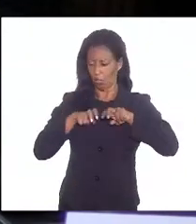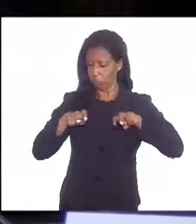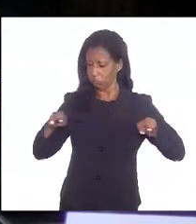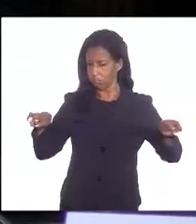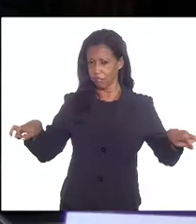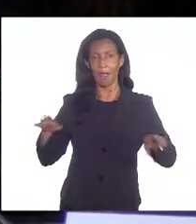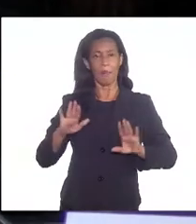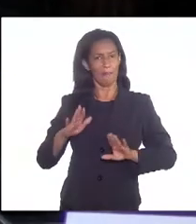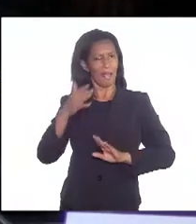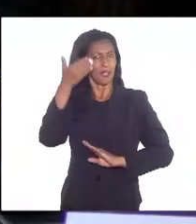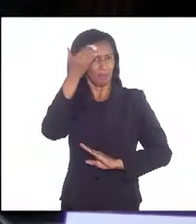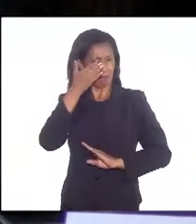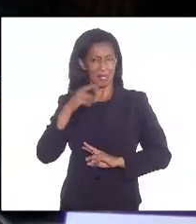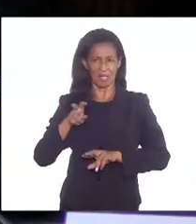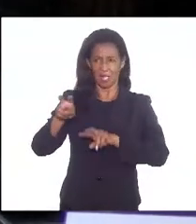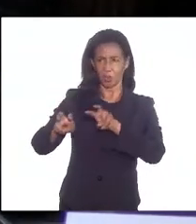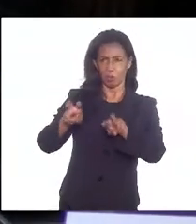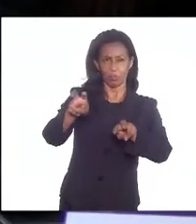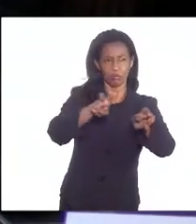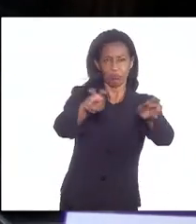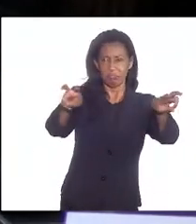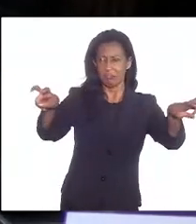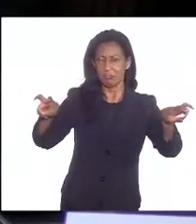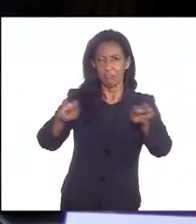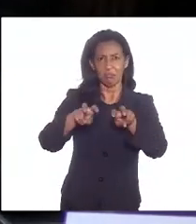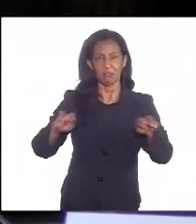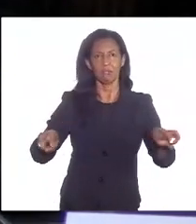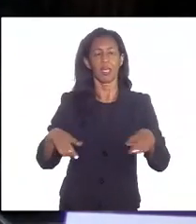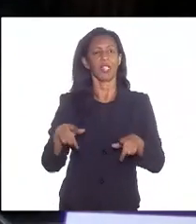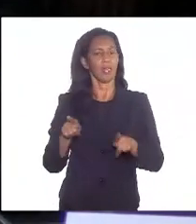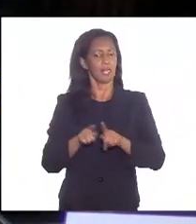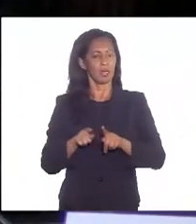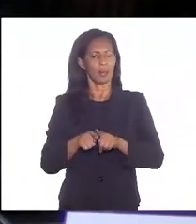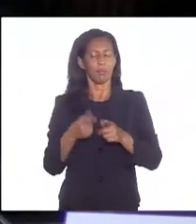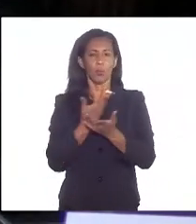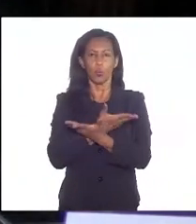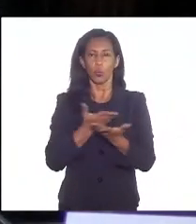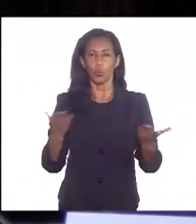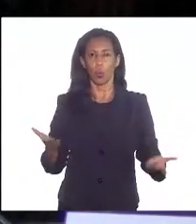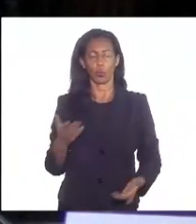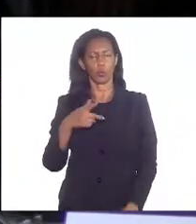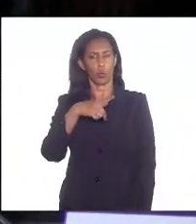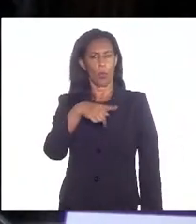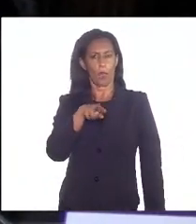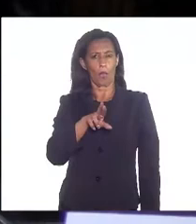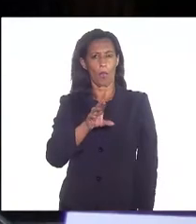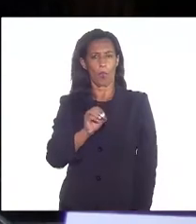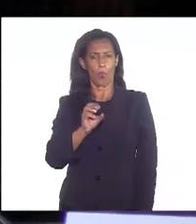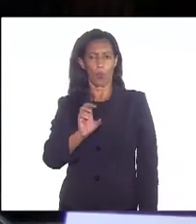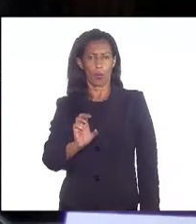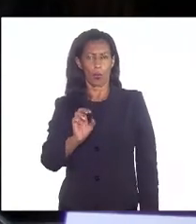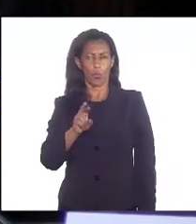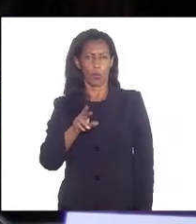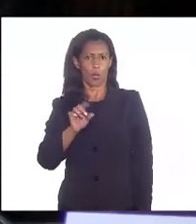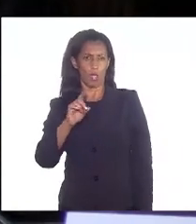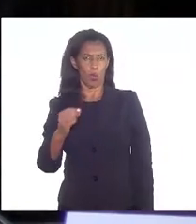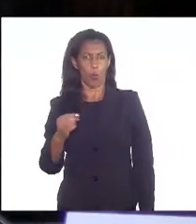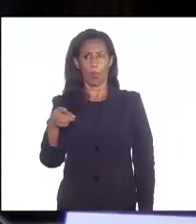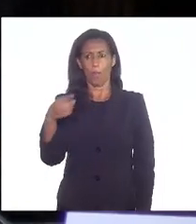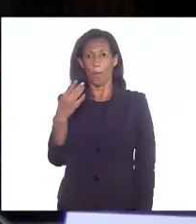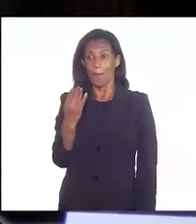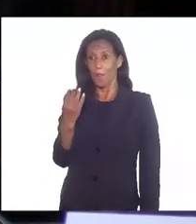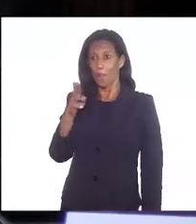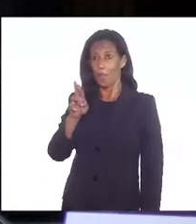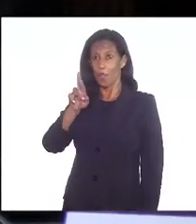os presentes aqui. Queria saudar o procurador-geral do Estado, Bruno Dubê, um grande parceiro